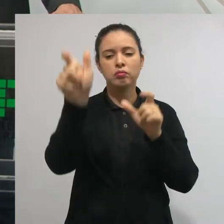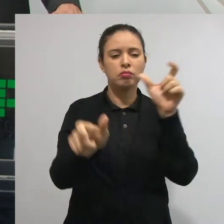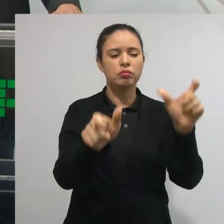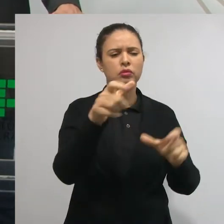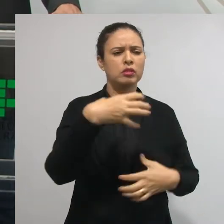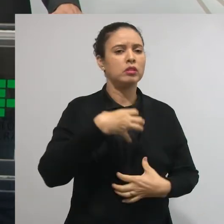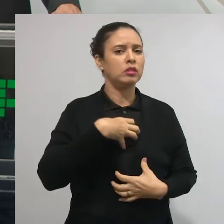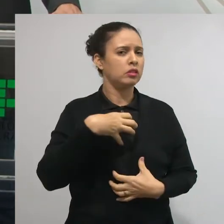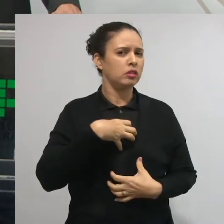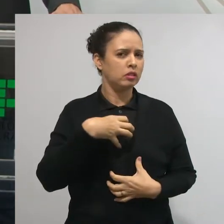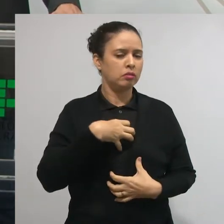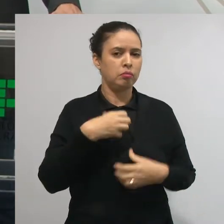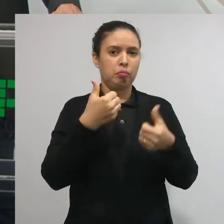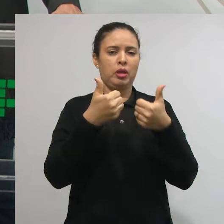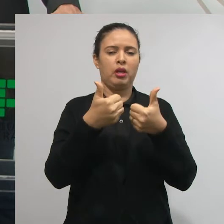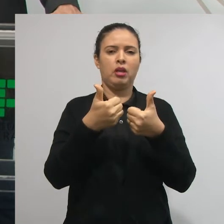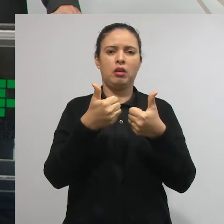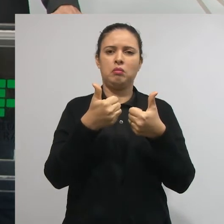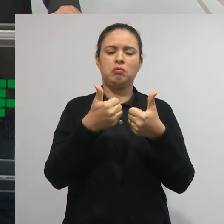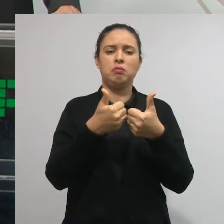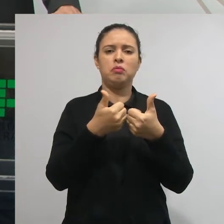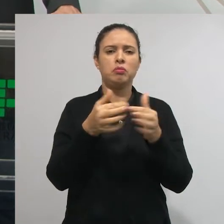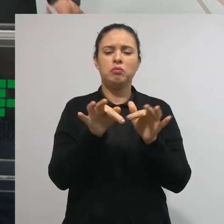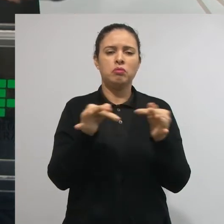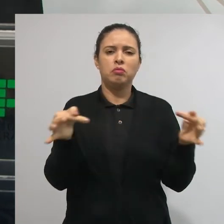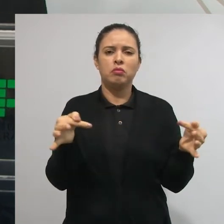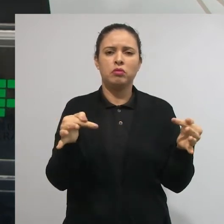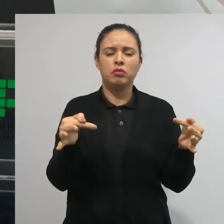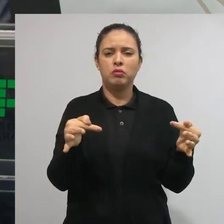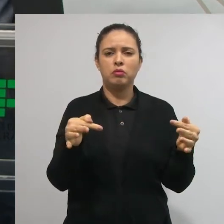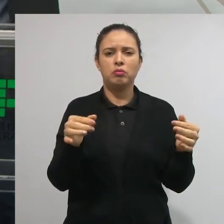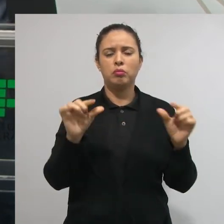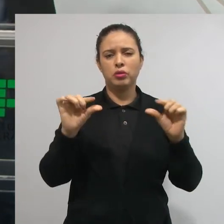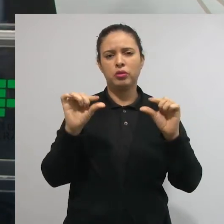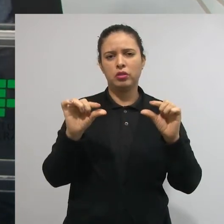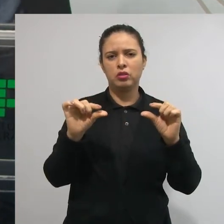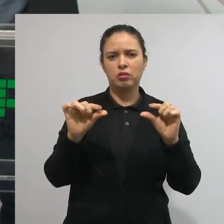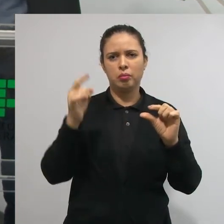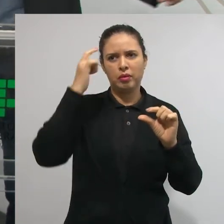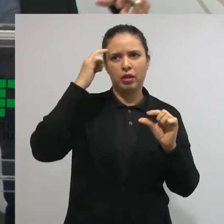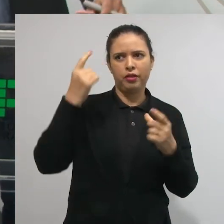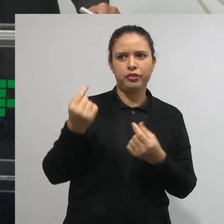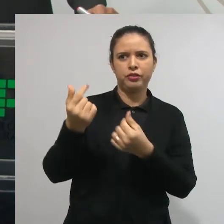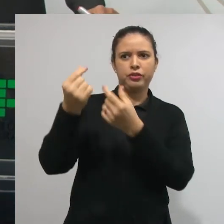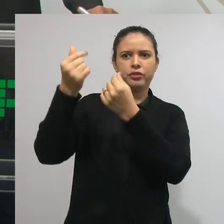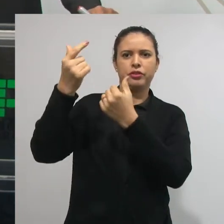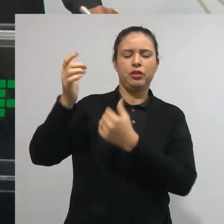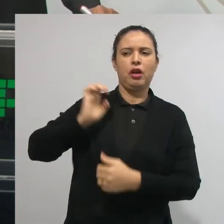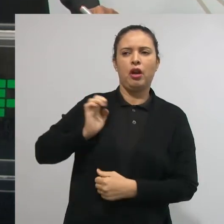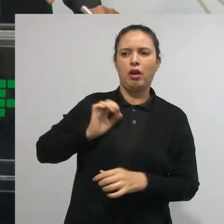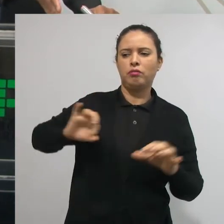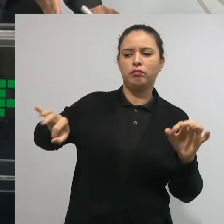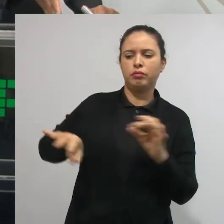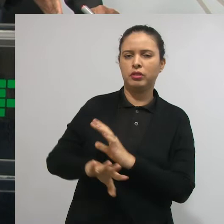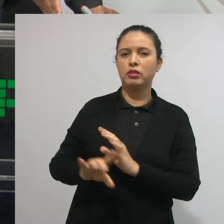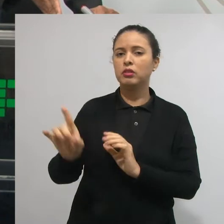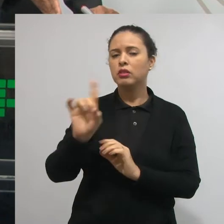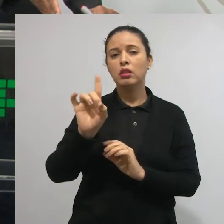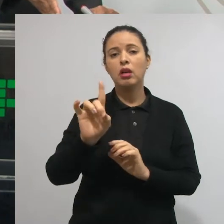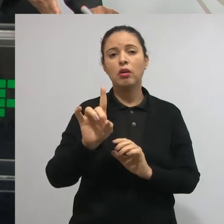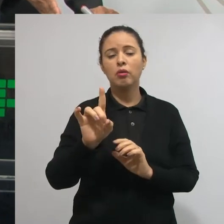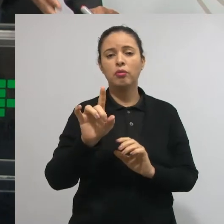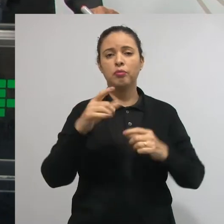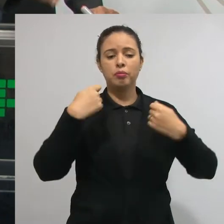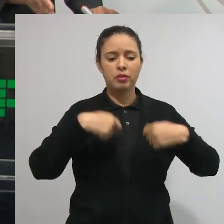muito pouco, tá? Ser autorrealizado não significa ser milionário, ter tudo o que quer, não. Mas sim tudo o que precisa para